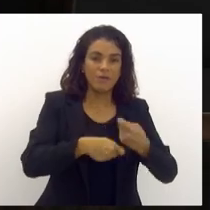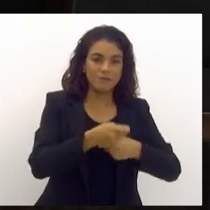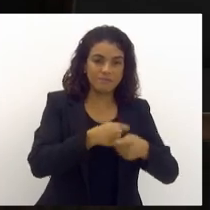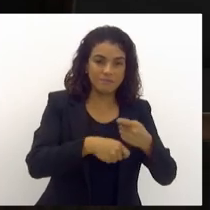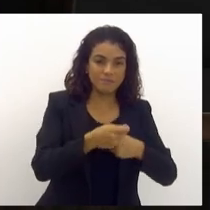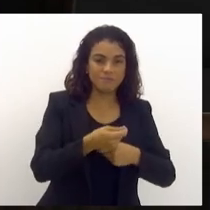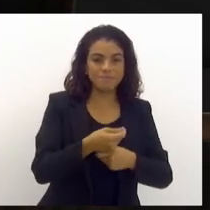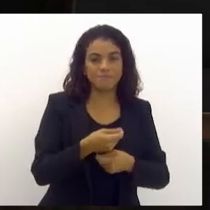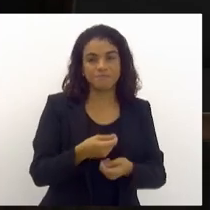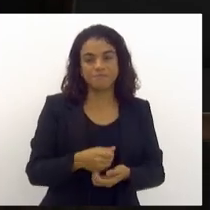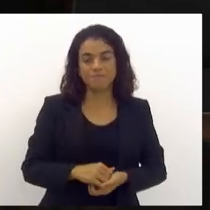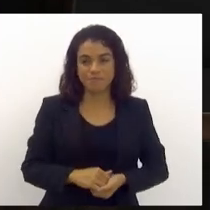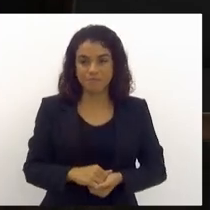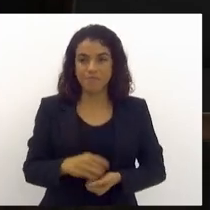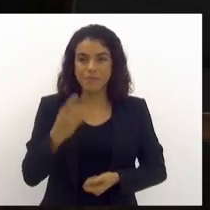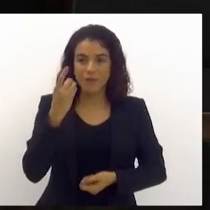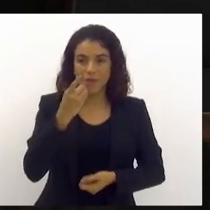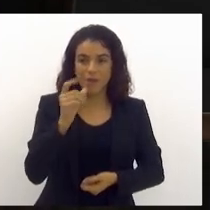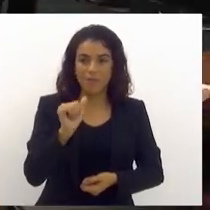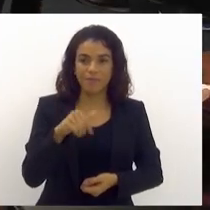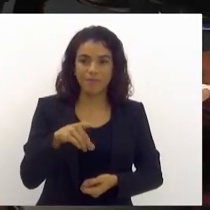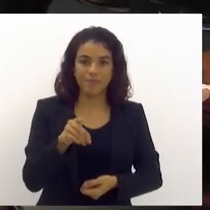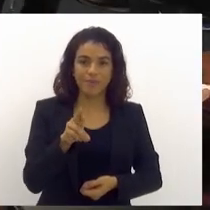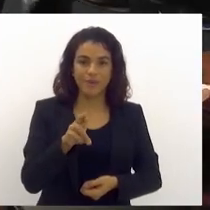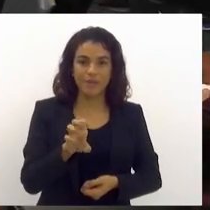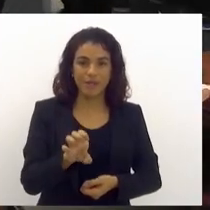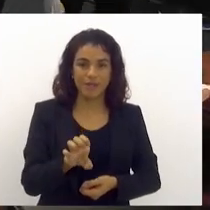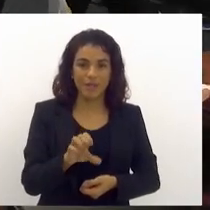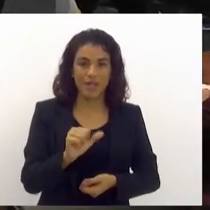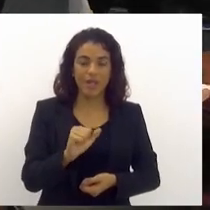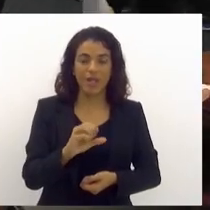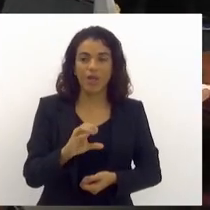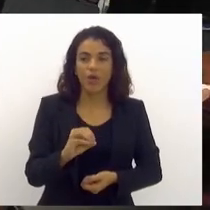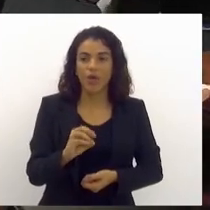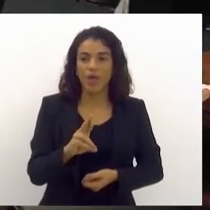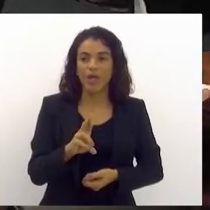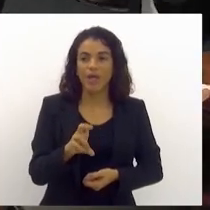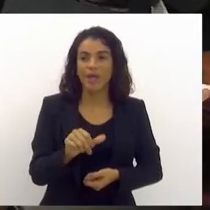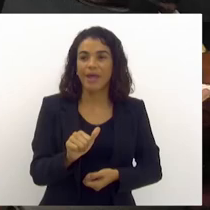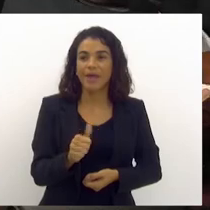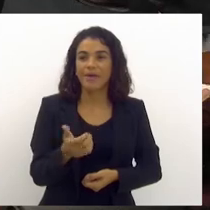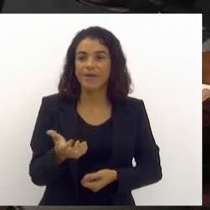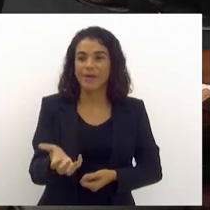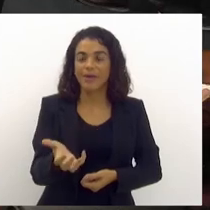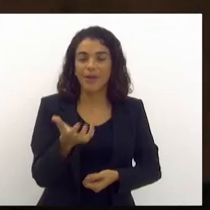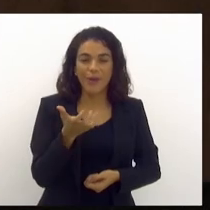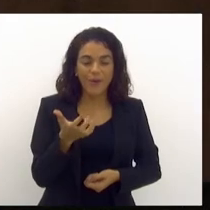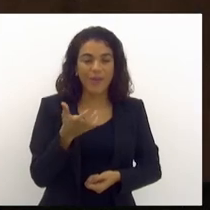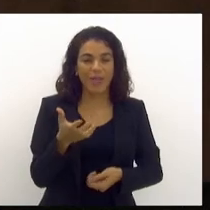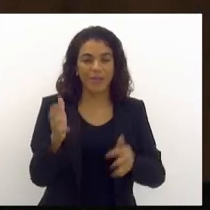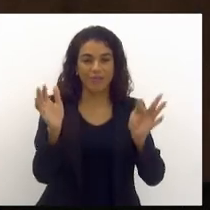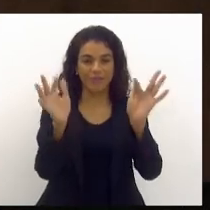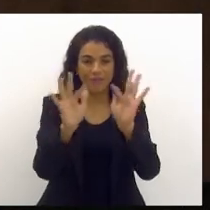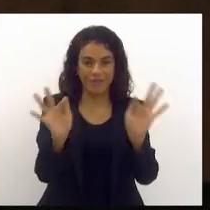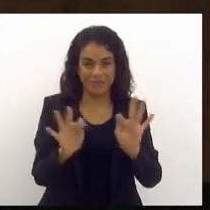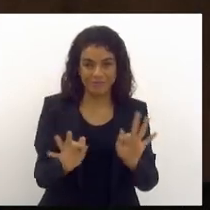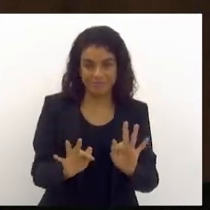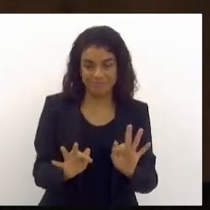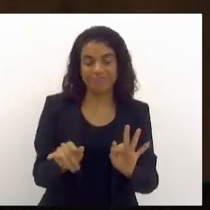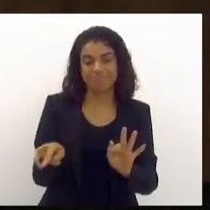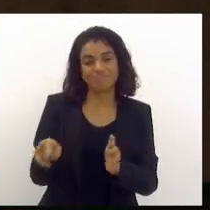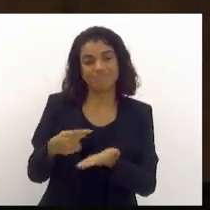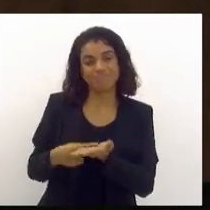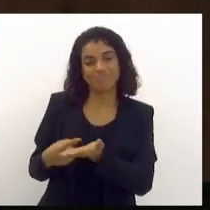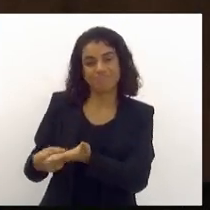Finanças, nosso presidente, deputado André Corrêa. Senhor presidente, eu quero felicitar o acordo,